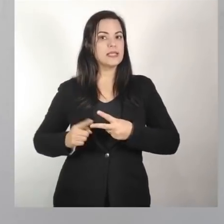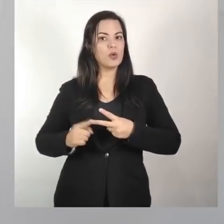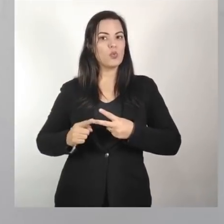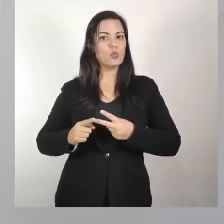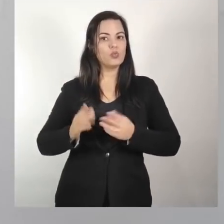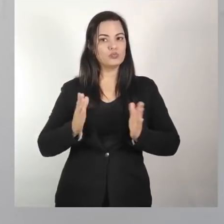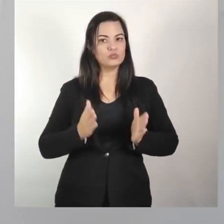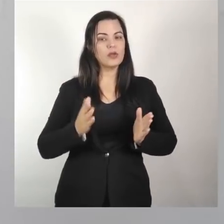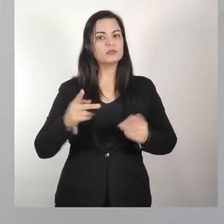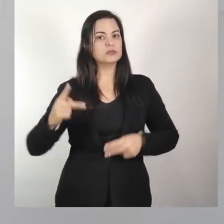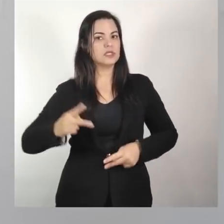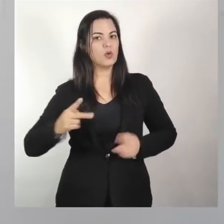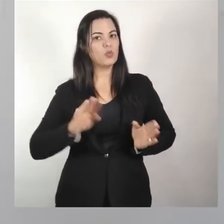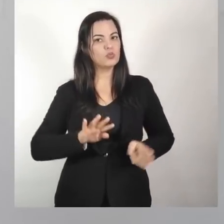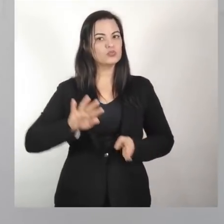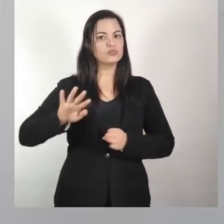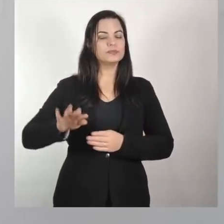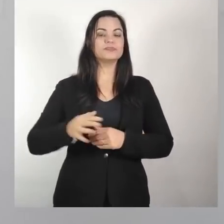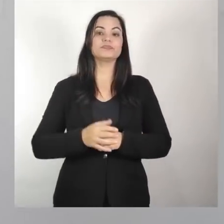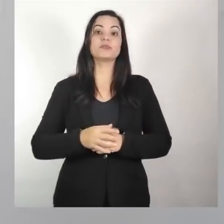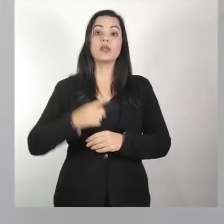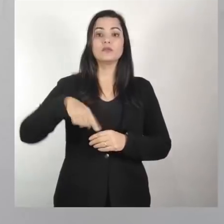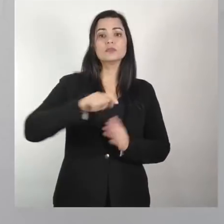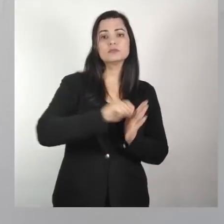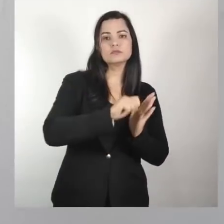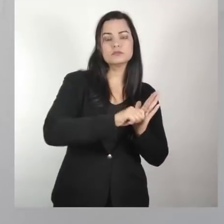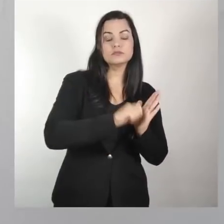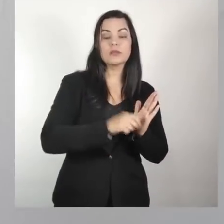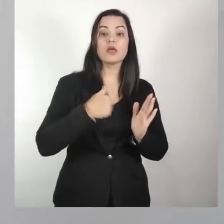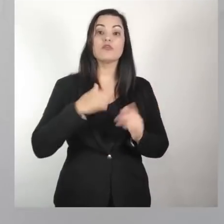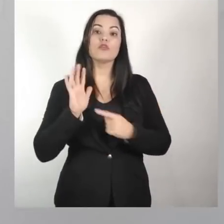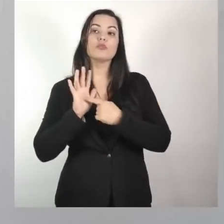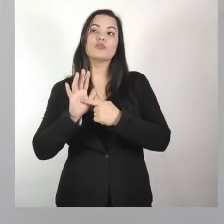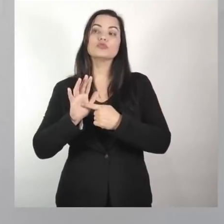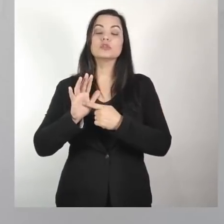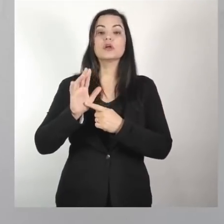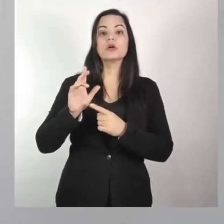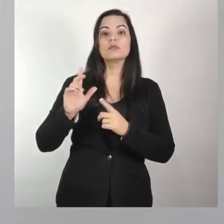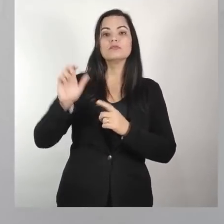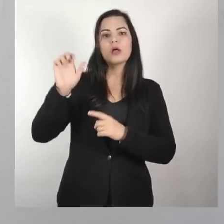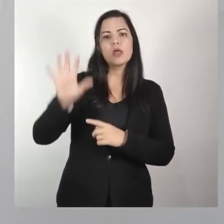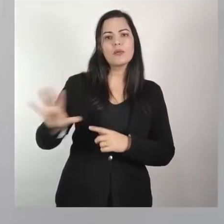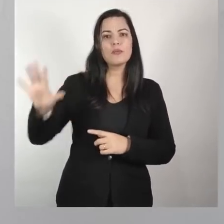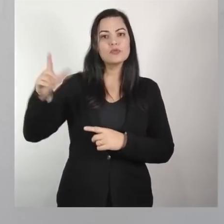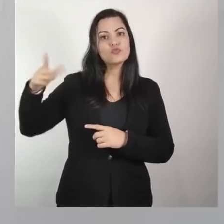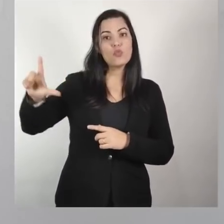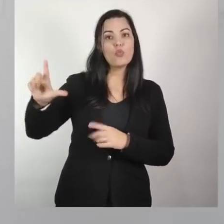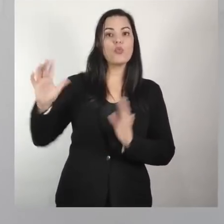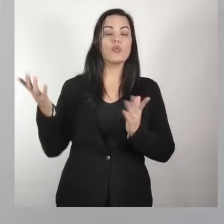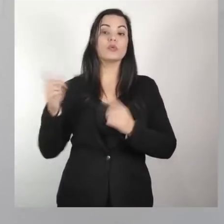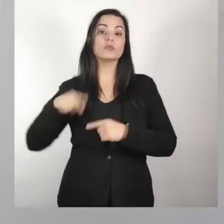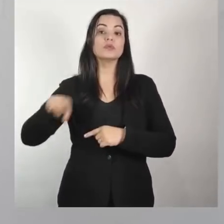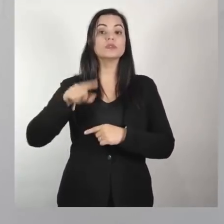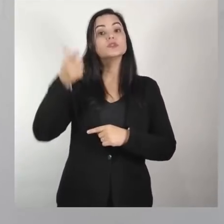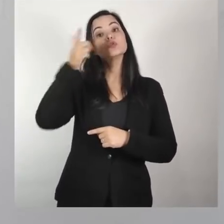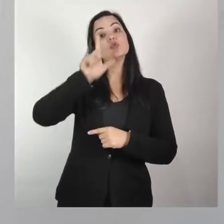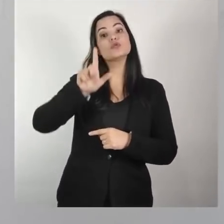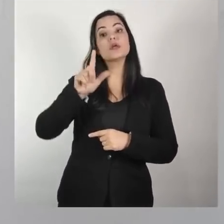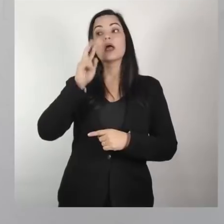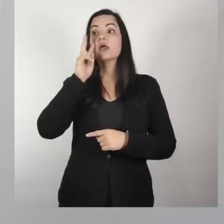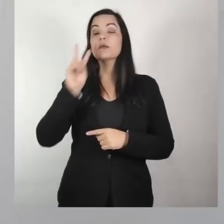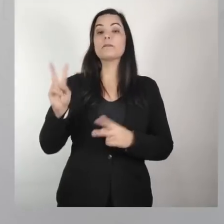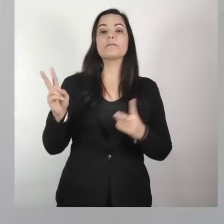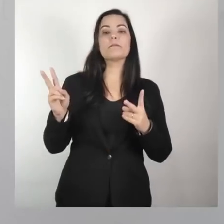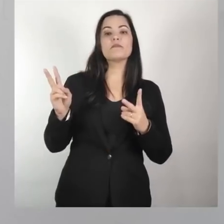vocês vão fazendo o registro, tá? A Pro vai colocar aí uma outra imagem agora que vocês conseguem ter